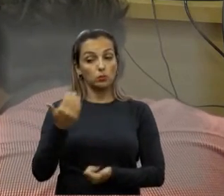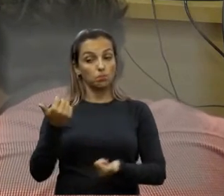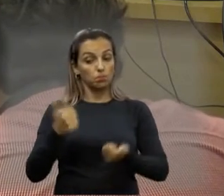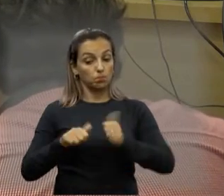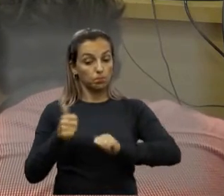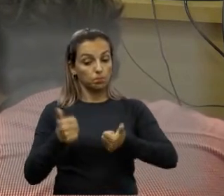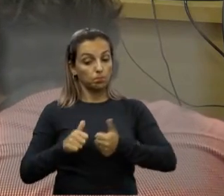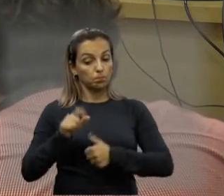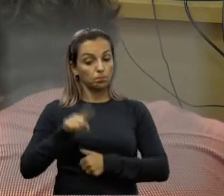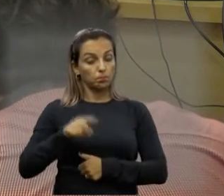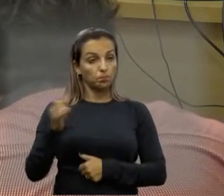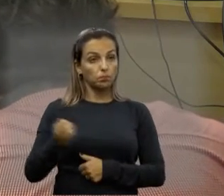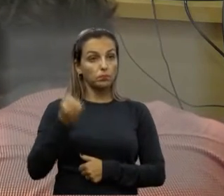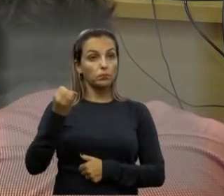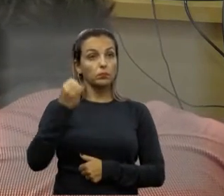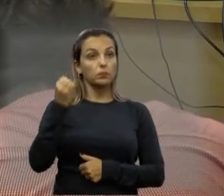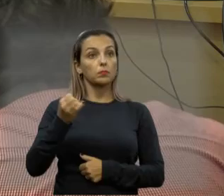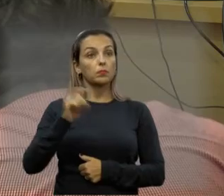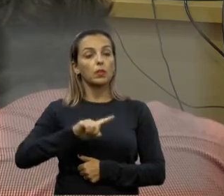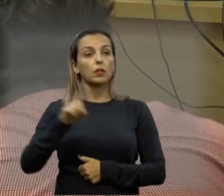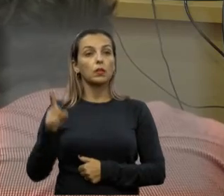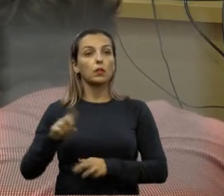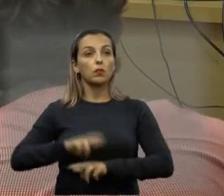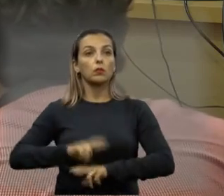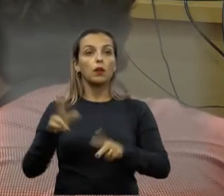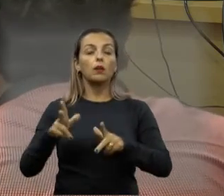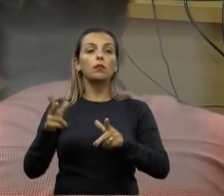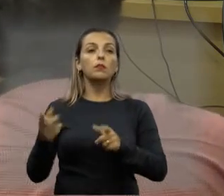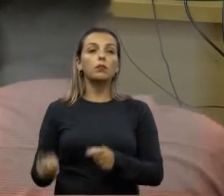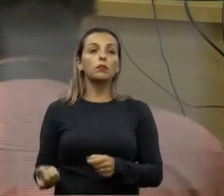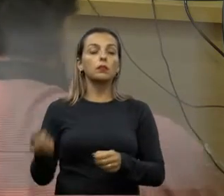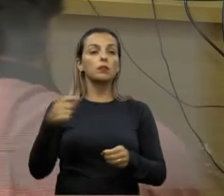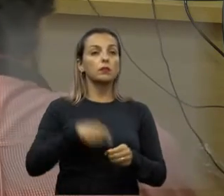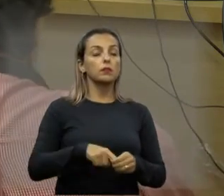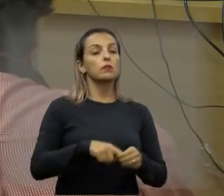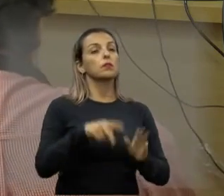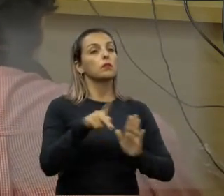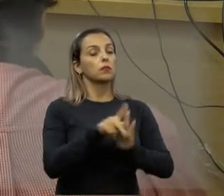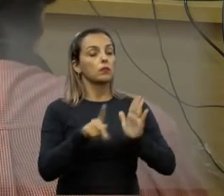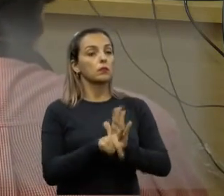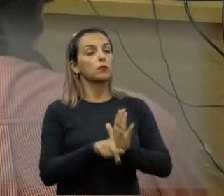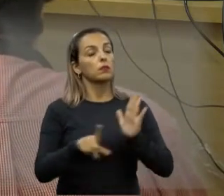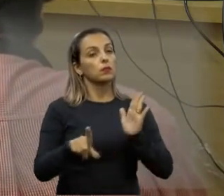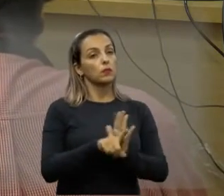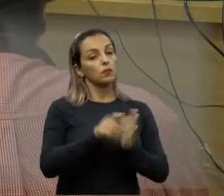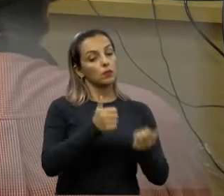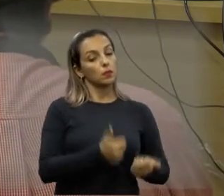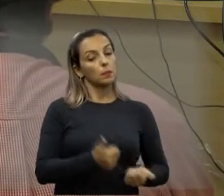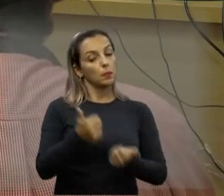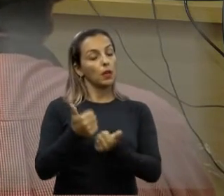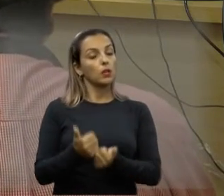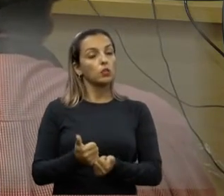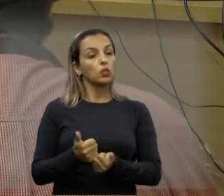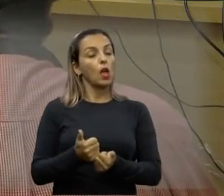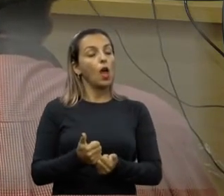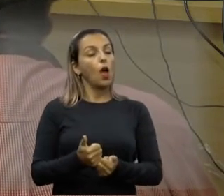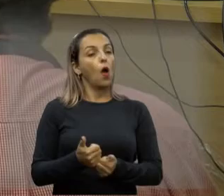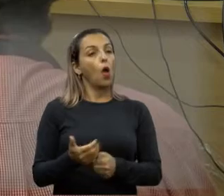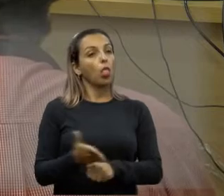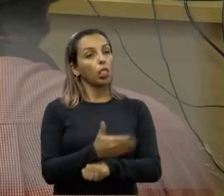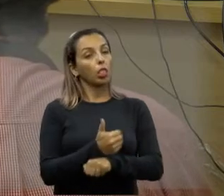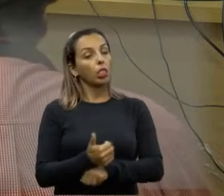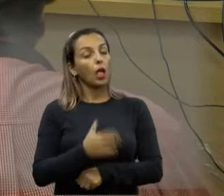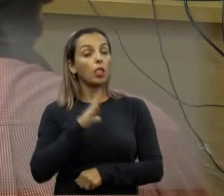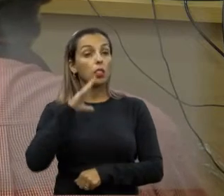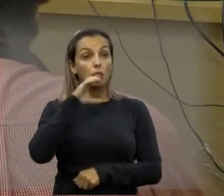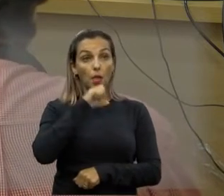extremamente importante não mandar para casa com foi mandado né gente ficou sabendo em cima da hora o substitutivo chegou faz três horas aí